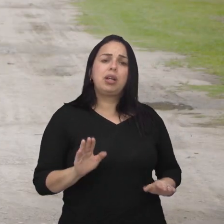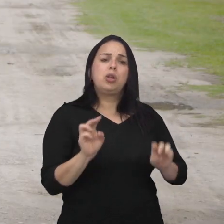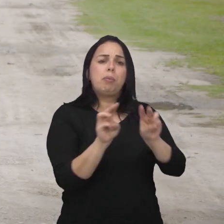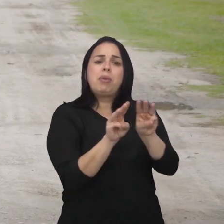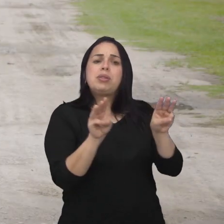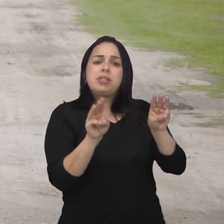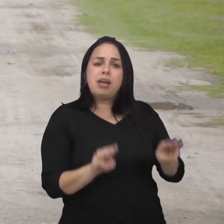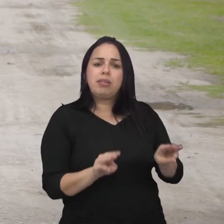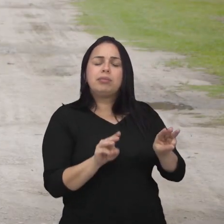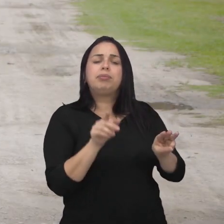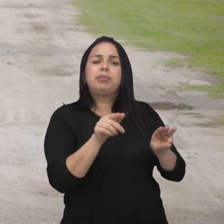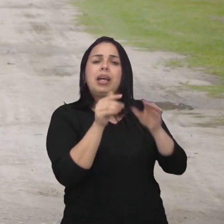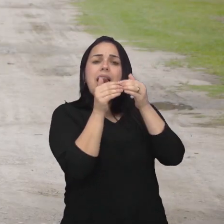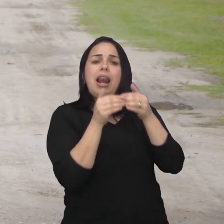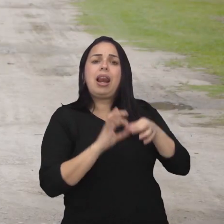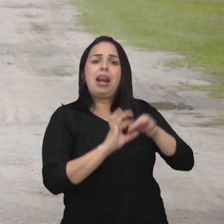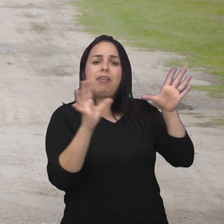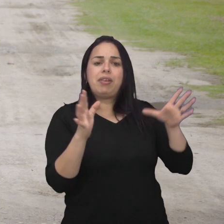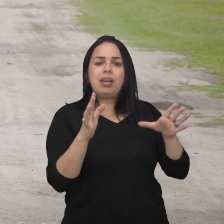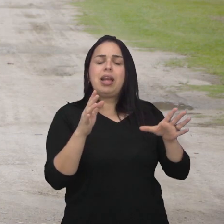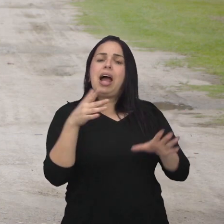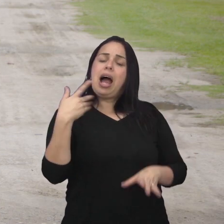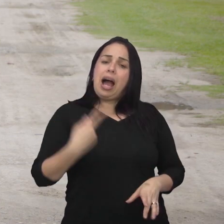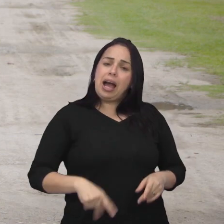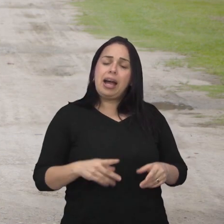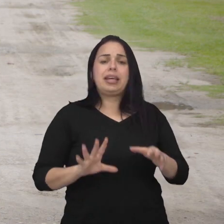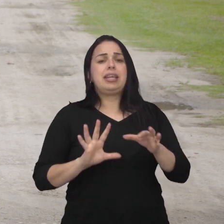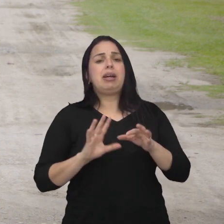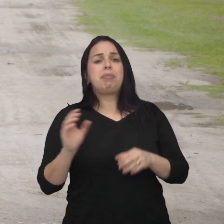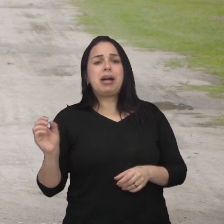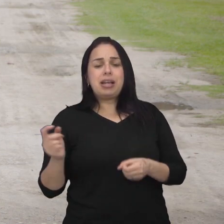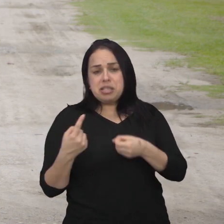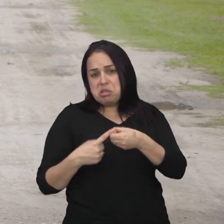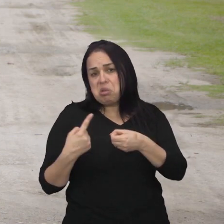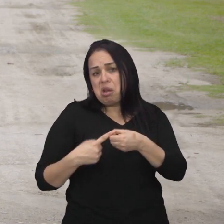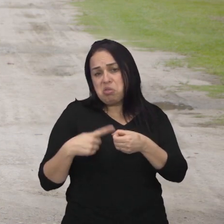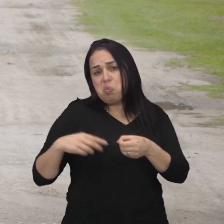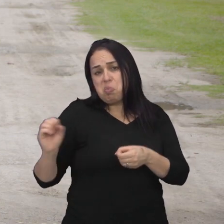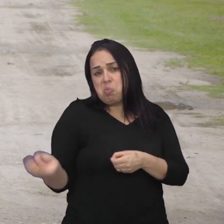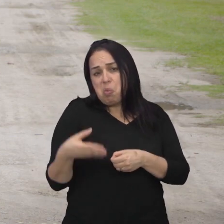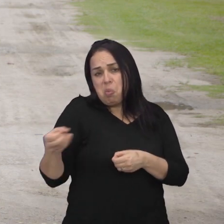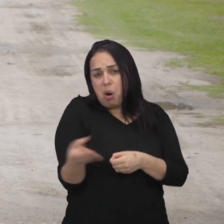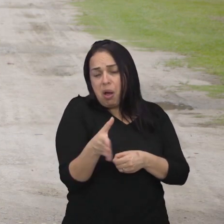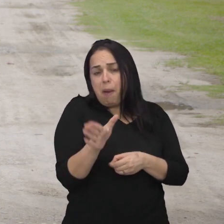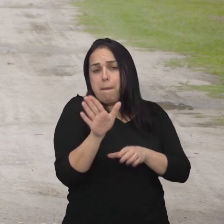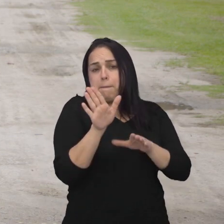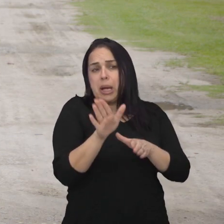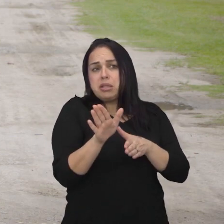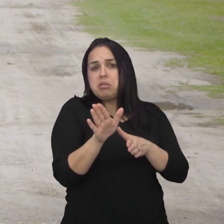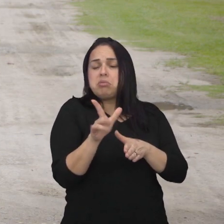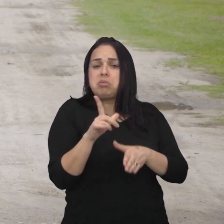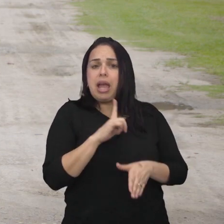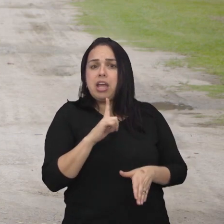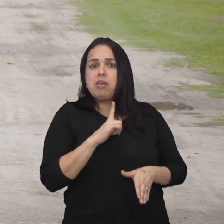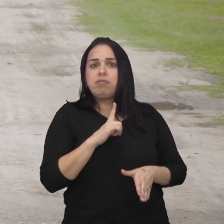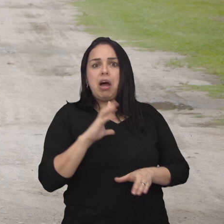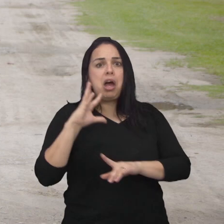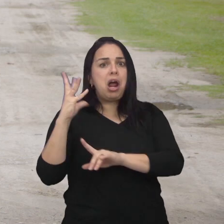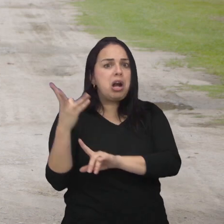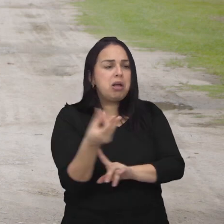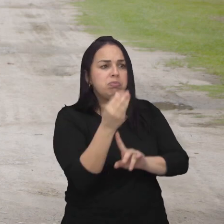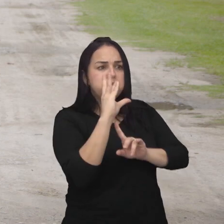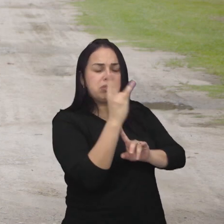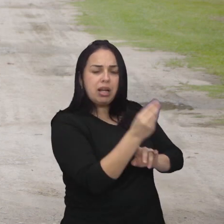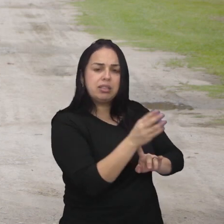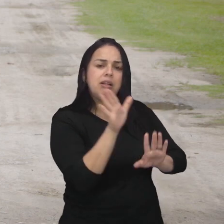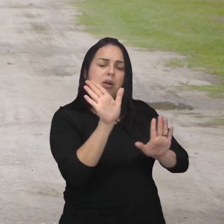céu aberto, a cidade acaba, por ser uma cidade moderna, São José, né? Acaba trazendo várias obras.